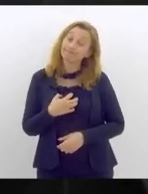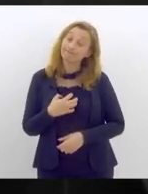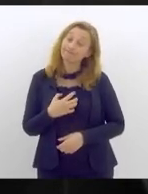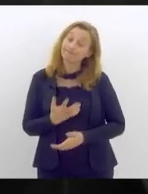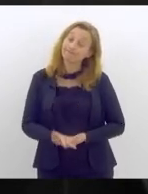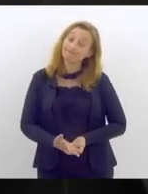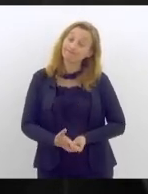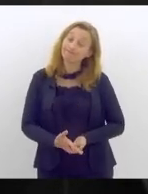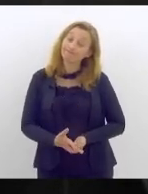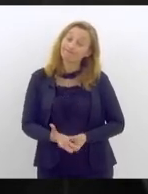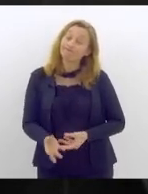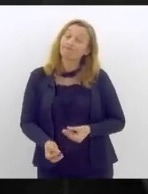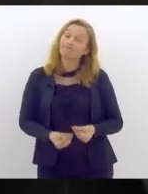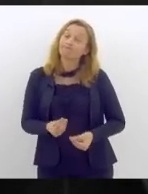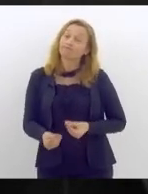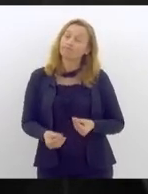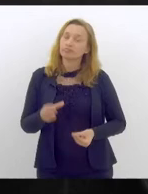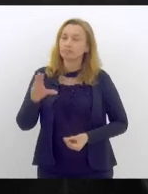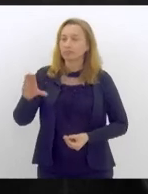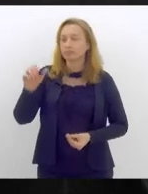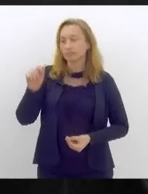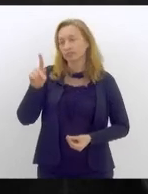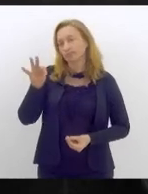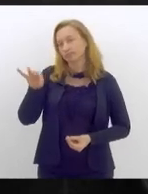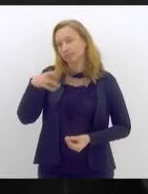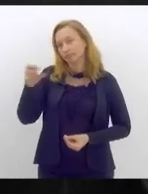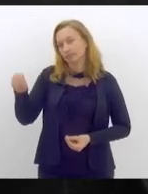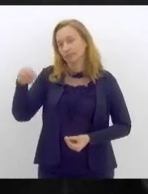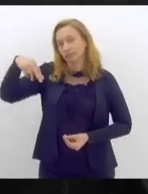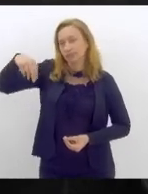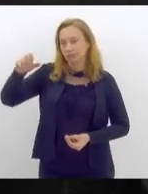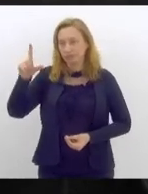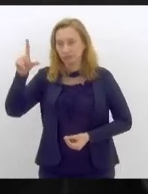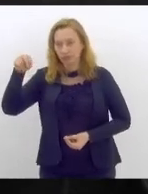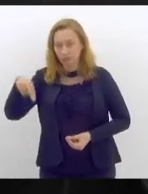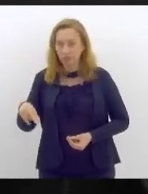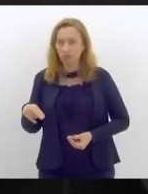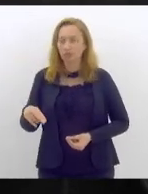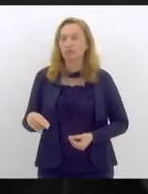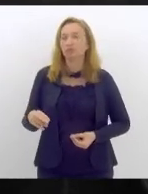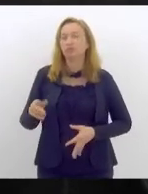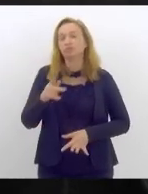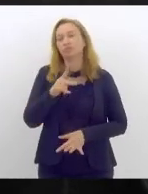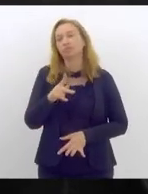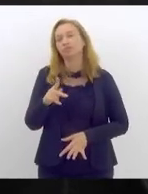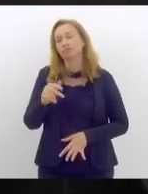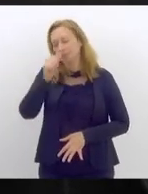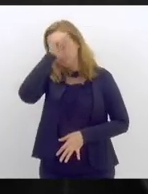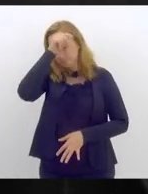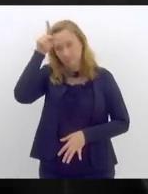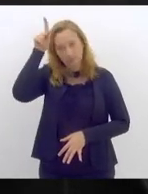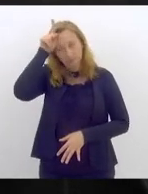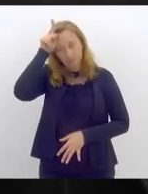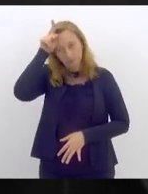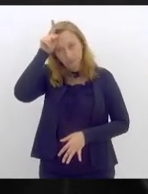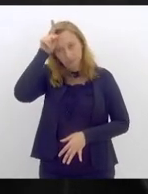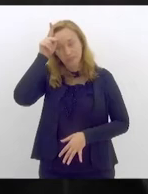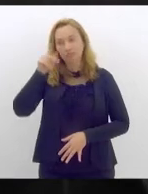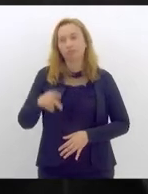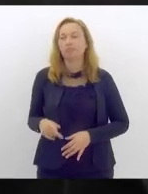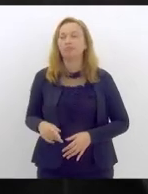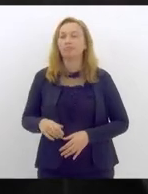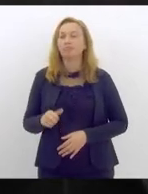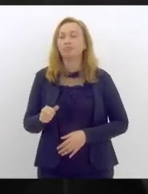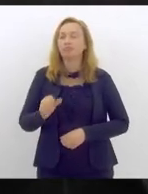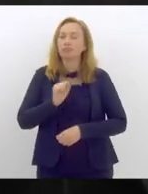a forma com que o capitão Nelson prefeito de São Gonçalo em evento bolsonarista né no clima de ódio violência